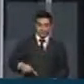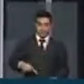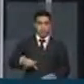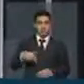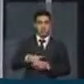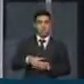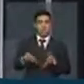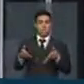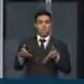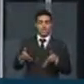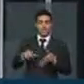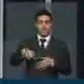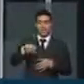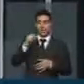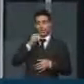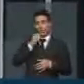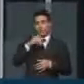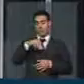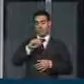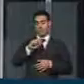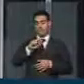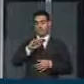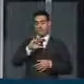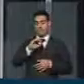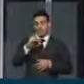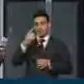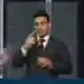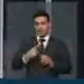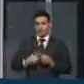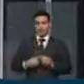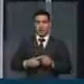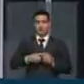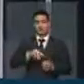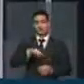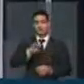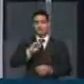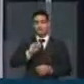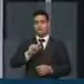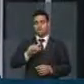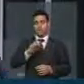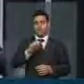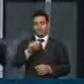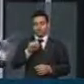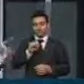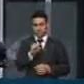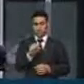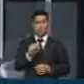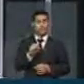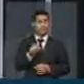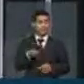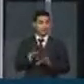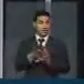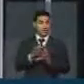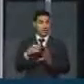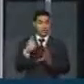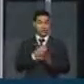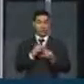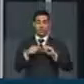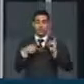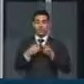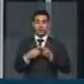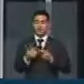presidente macionis da cidade de Balsas e neste mesmo encontro tivemos a oportunidade de reunir 16 municípios